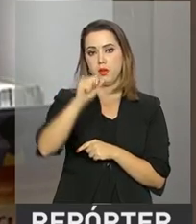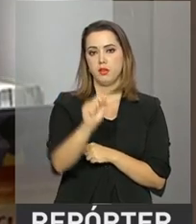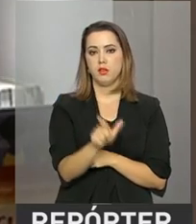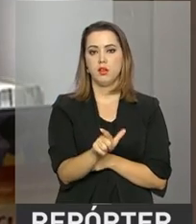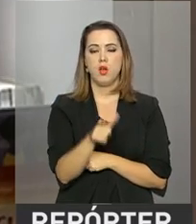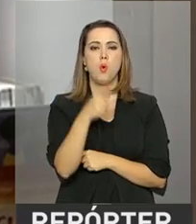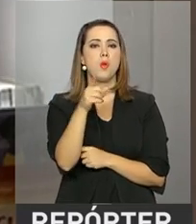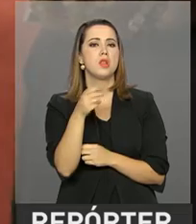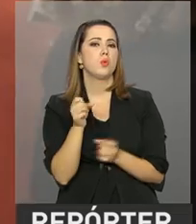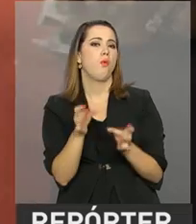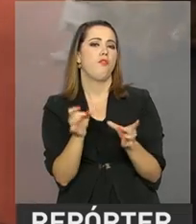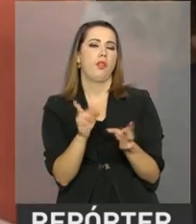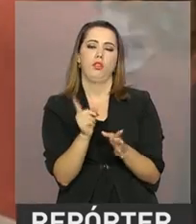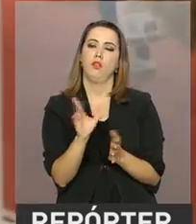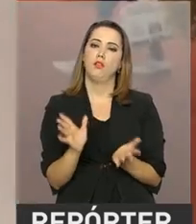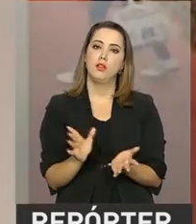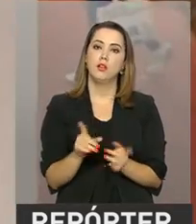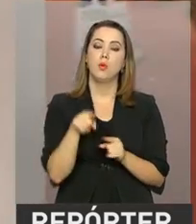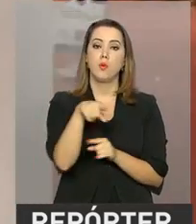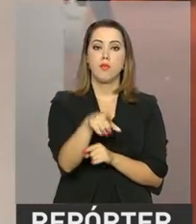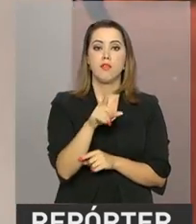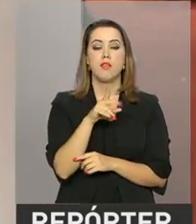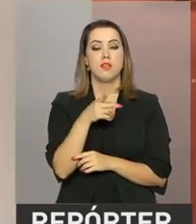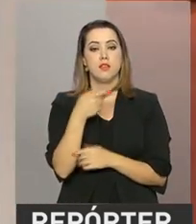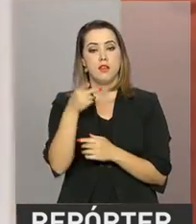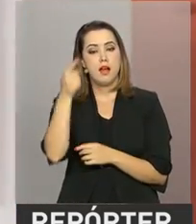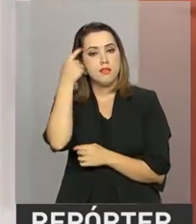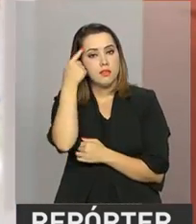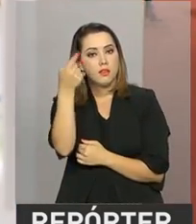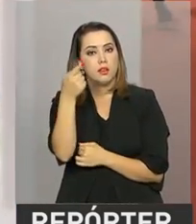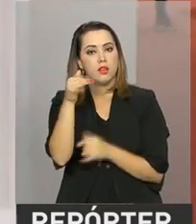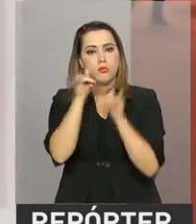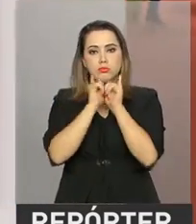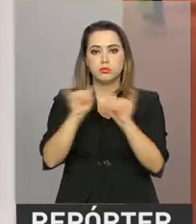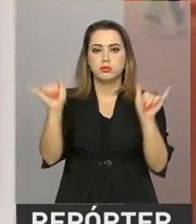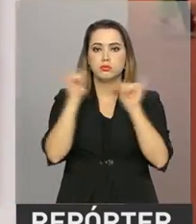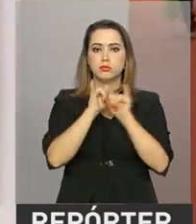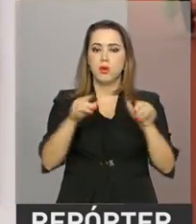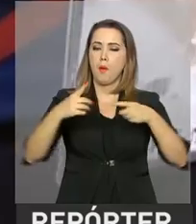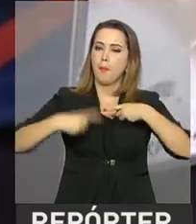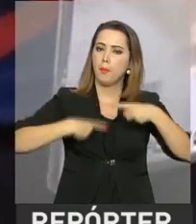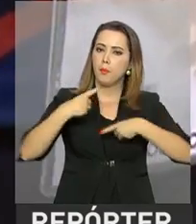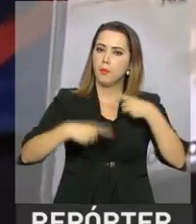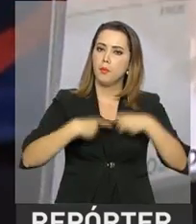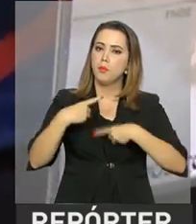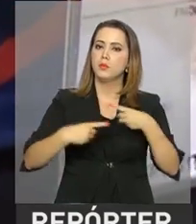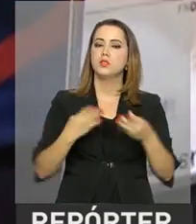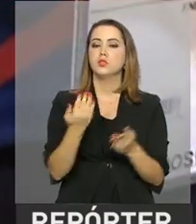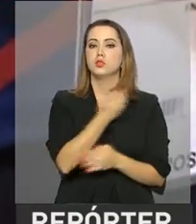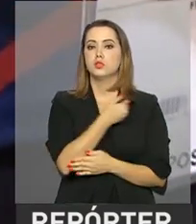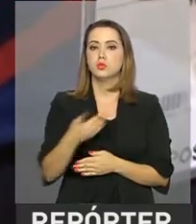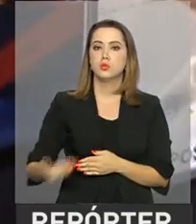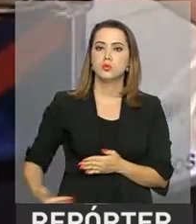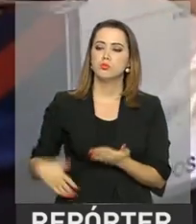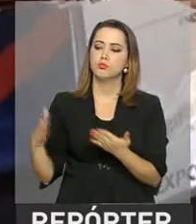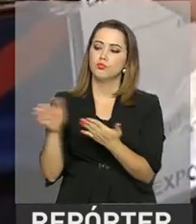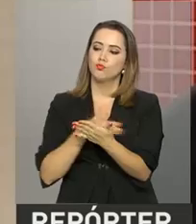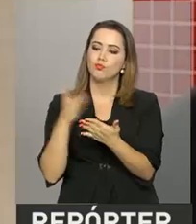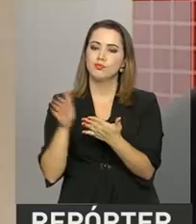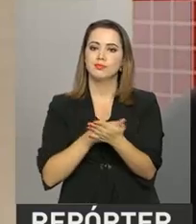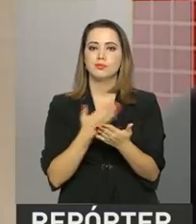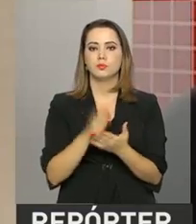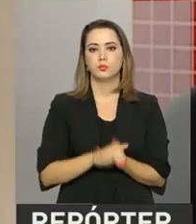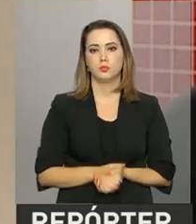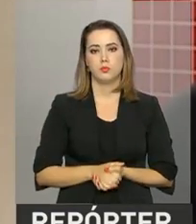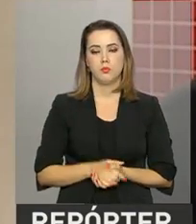não estão à venda. De acordo com Camila, a ideia é divulgar a política pública do livro didático entre as escolas.